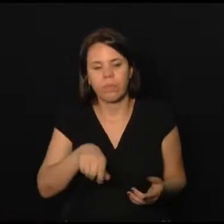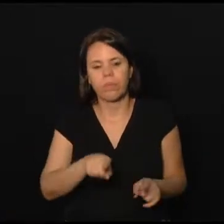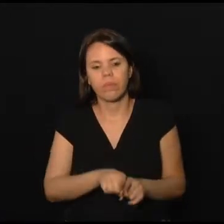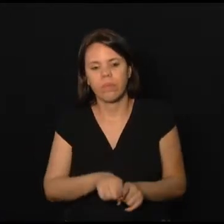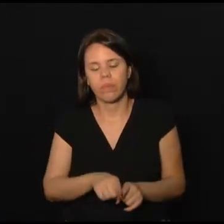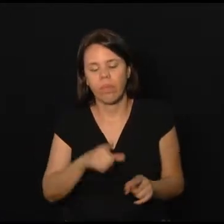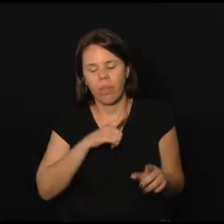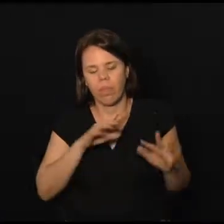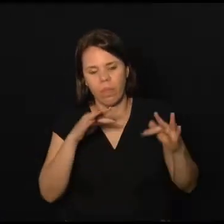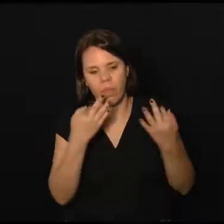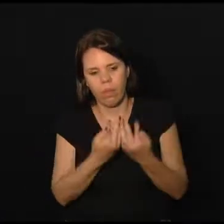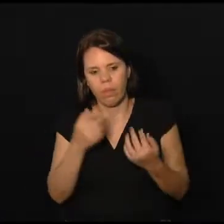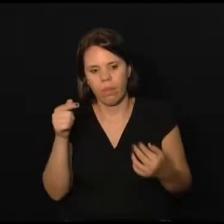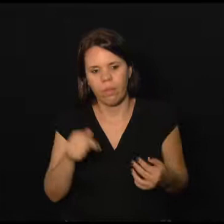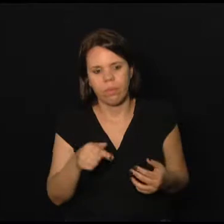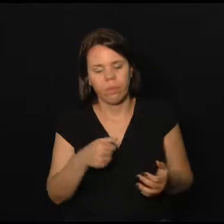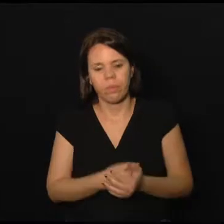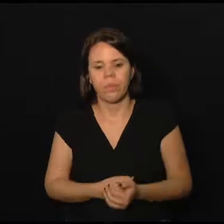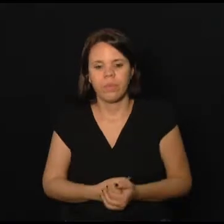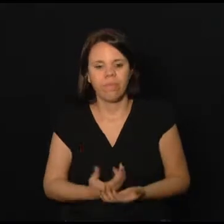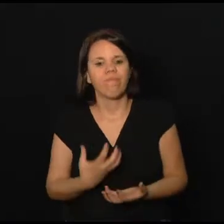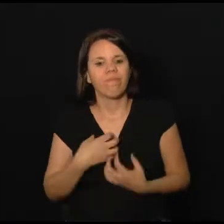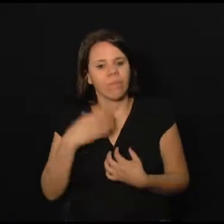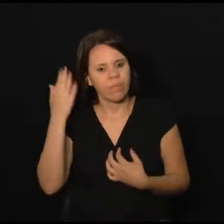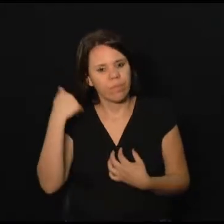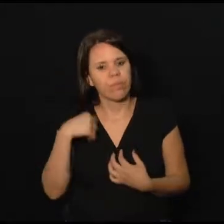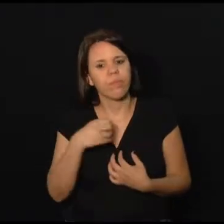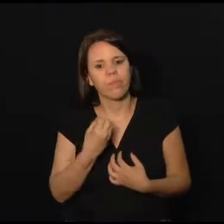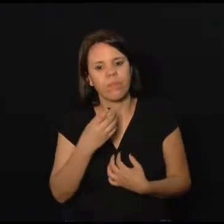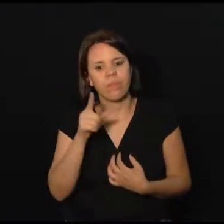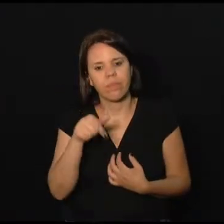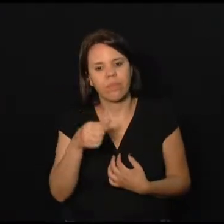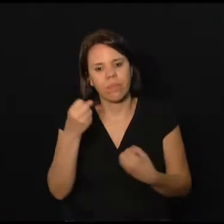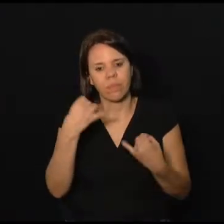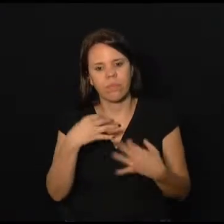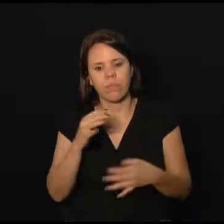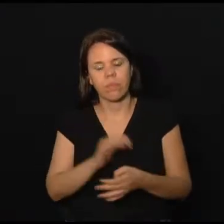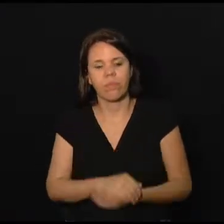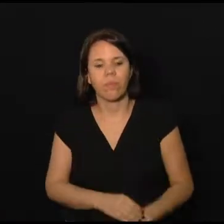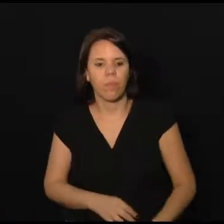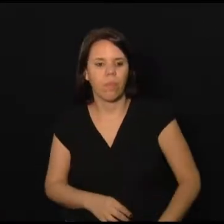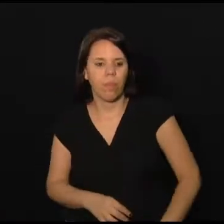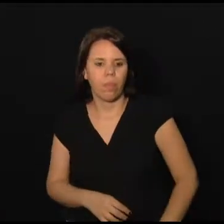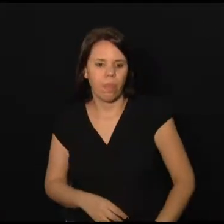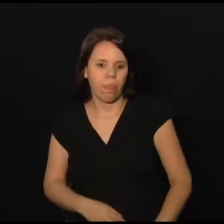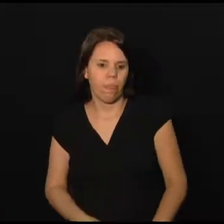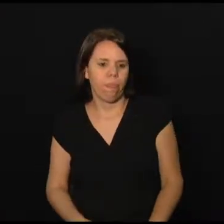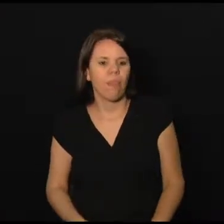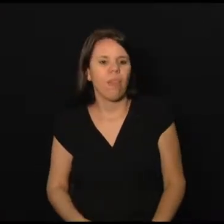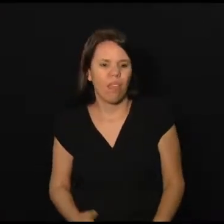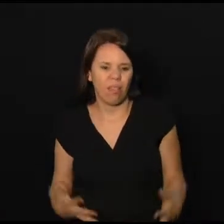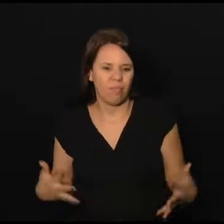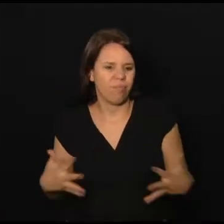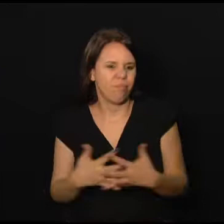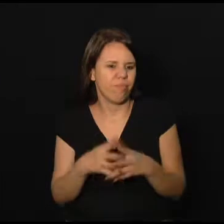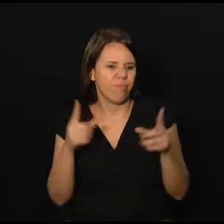um familiar aqui vai entender bem o que eu estou dizendo. Né? É uma situação bem complexa. Então, eu quero provar